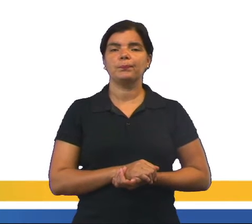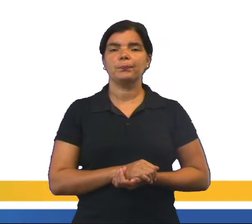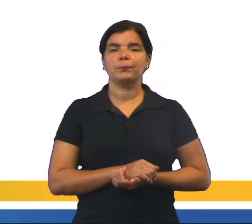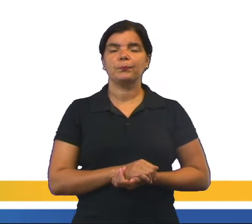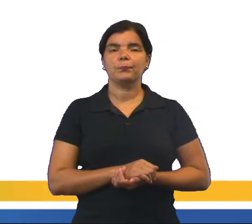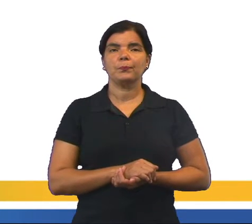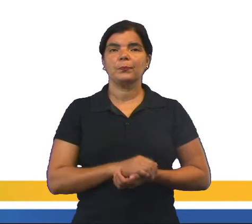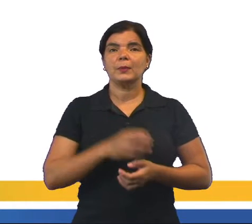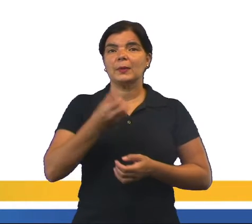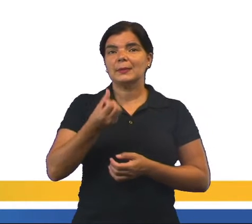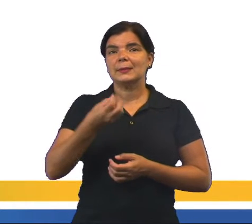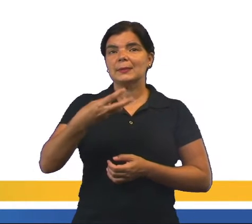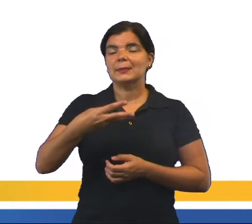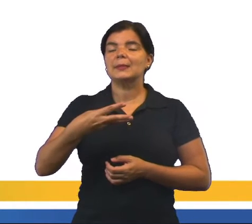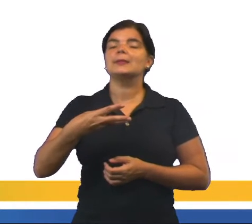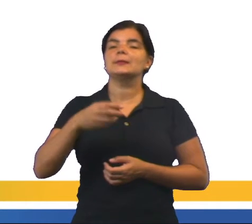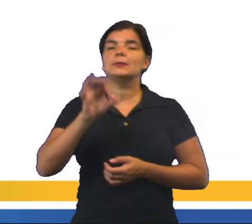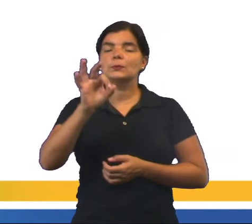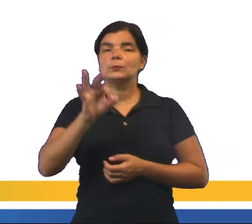com 63%,